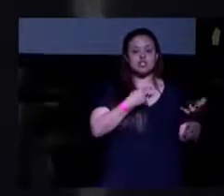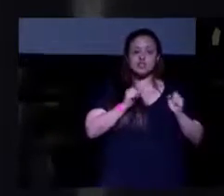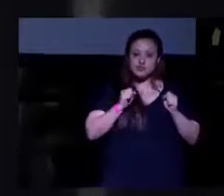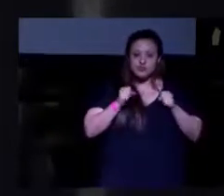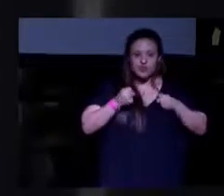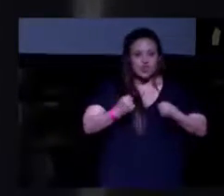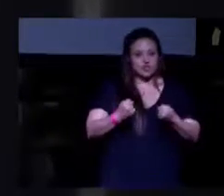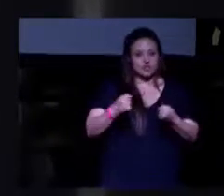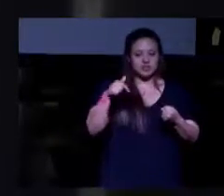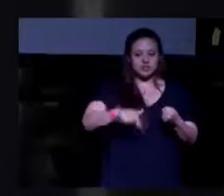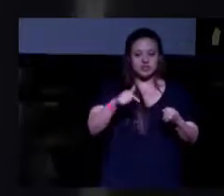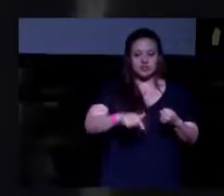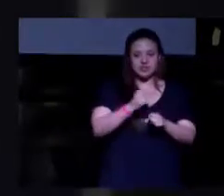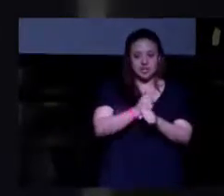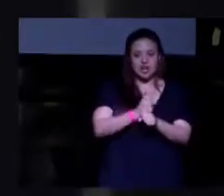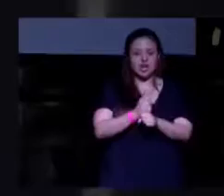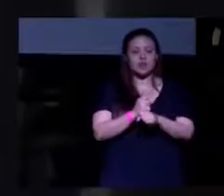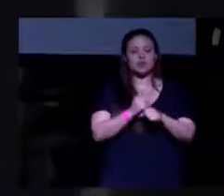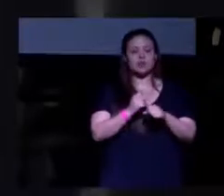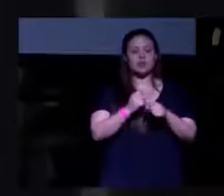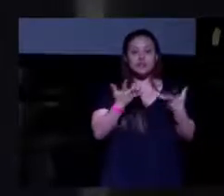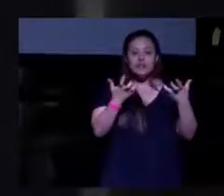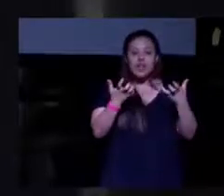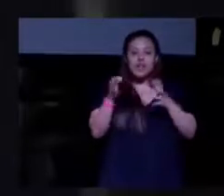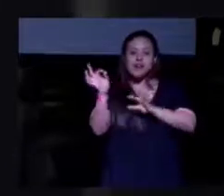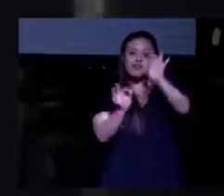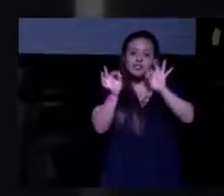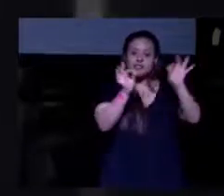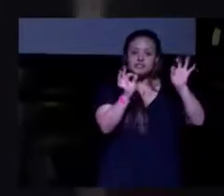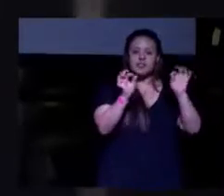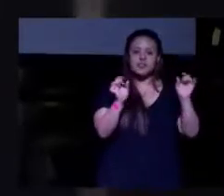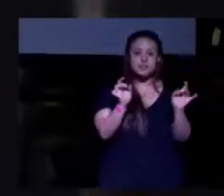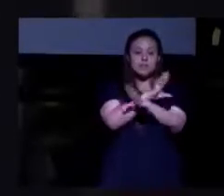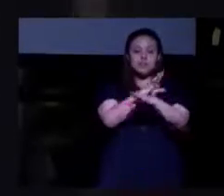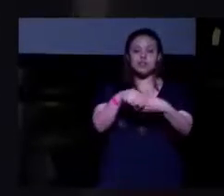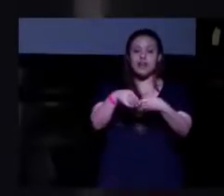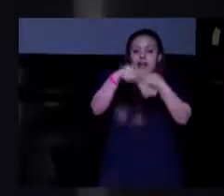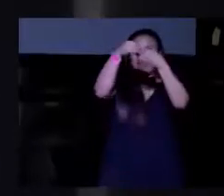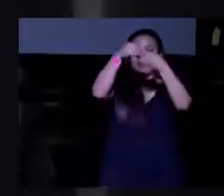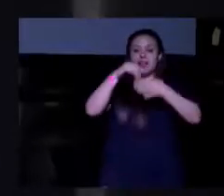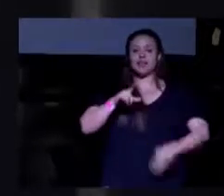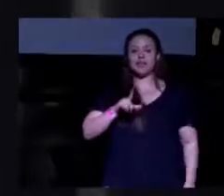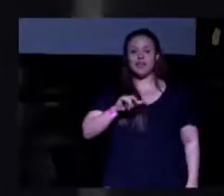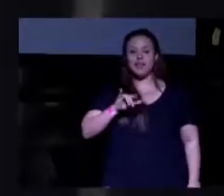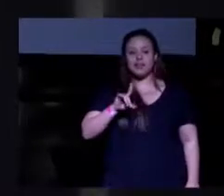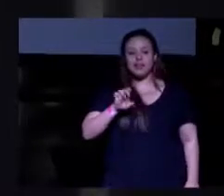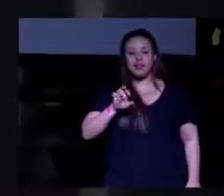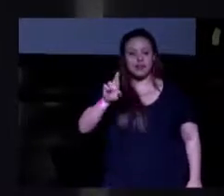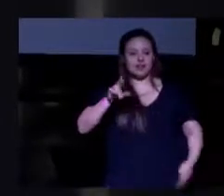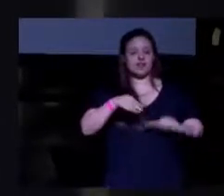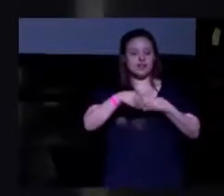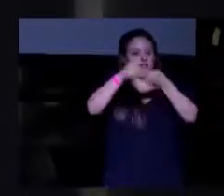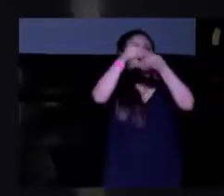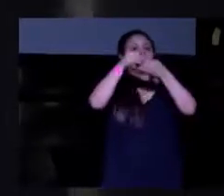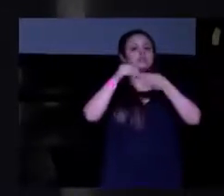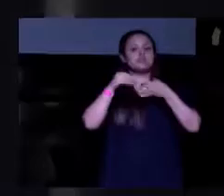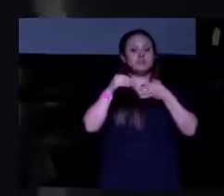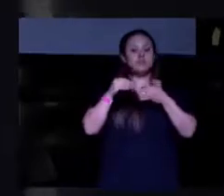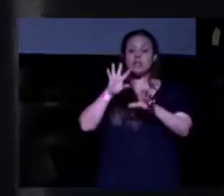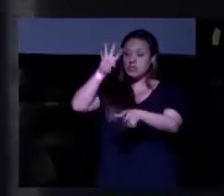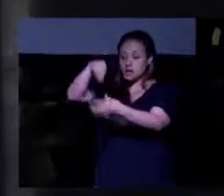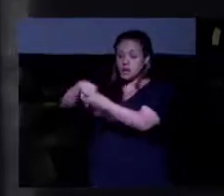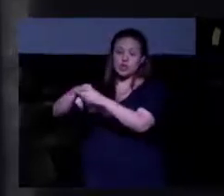uma rede incrível de líderes, de pessoas que já representam, já são extremamente protagonistas nas suas comunidades, por